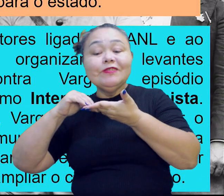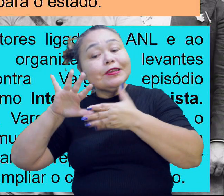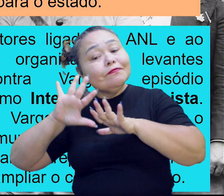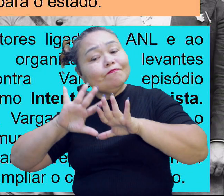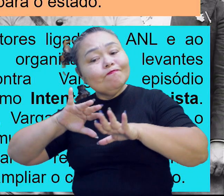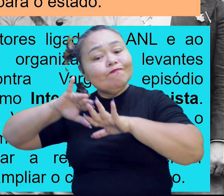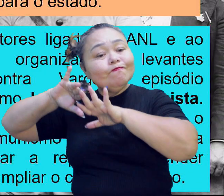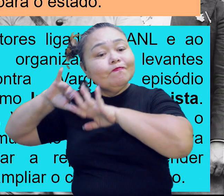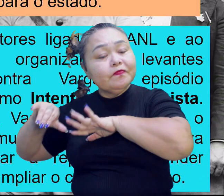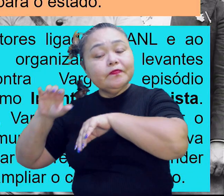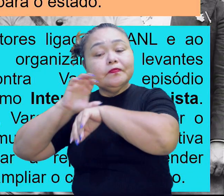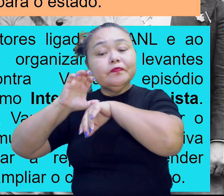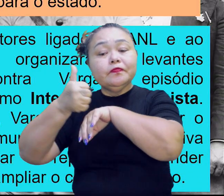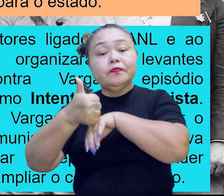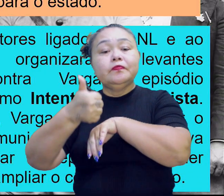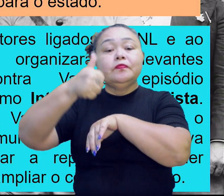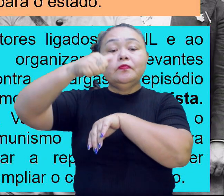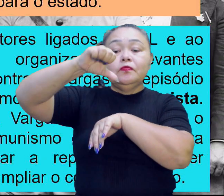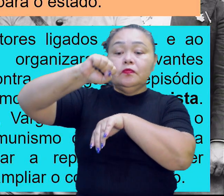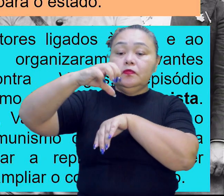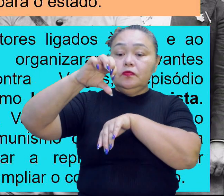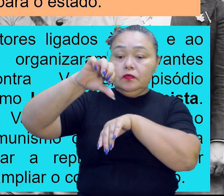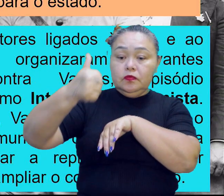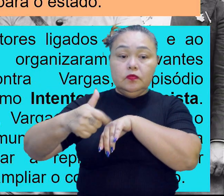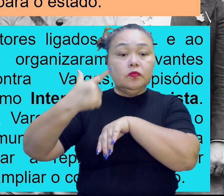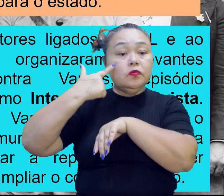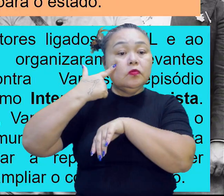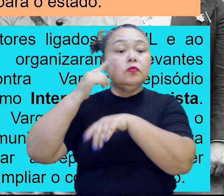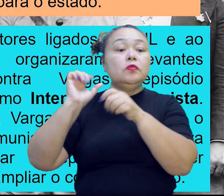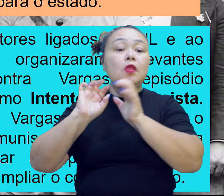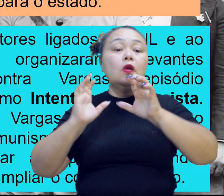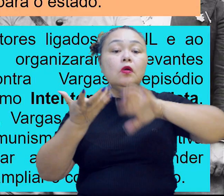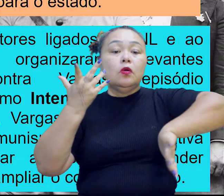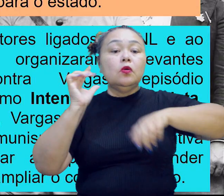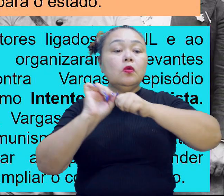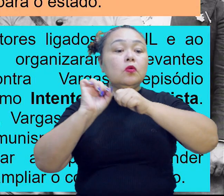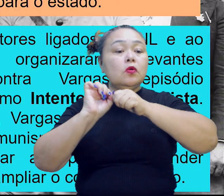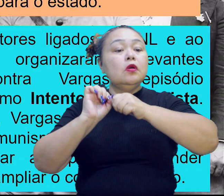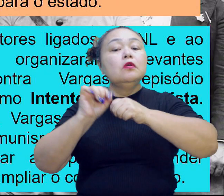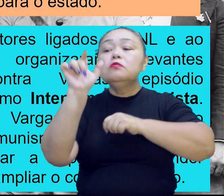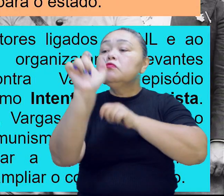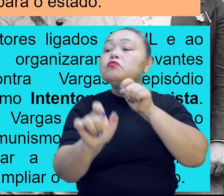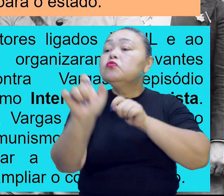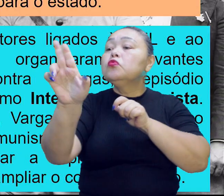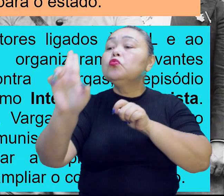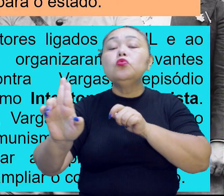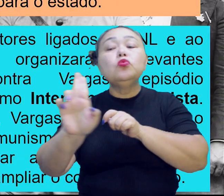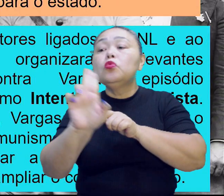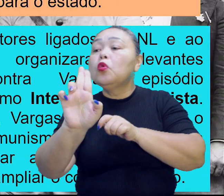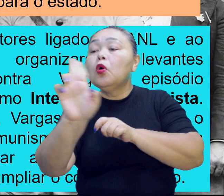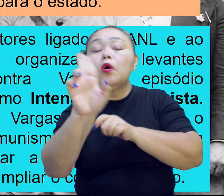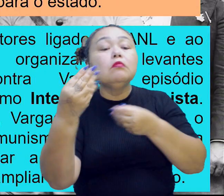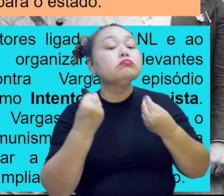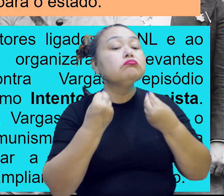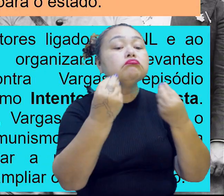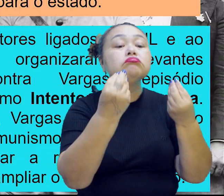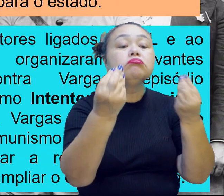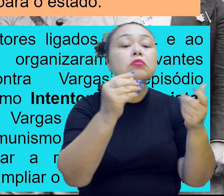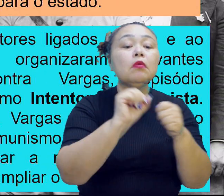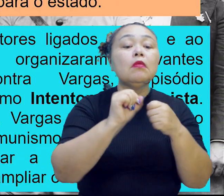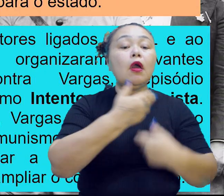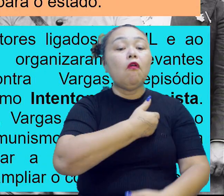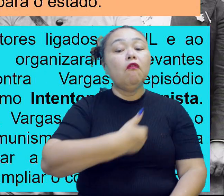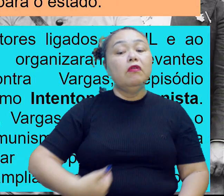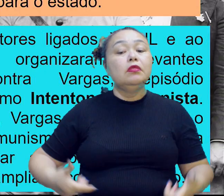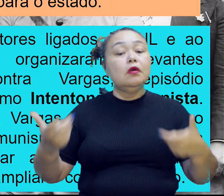1891. Ele fechou o Congresso Nacional e nomeou interventores para governar os estados.